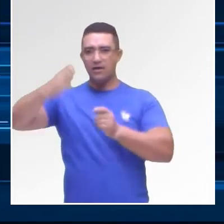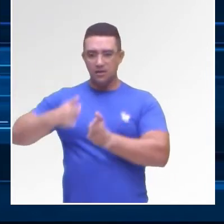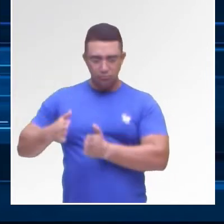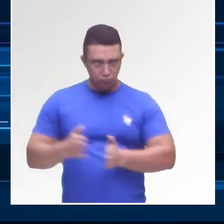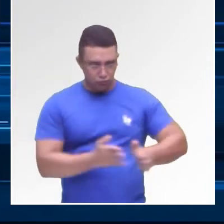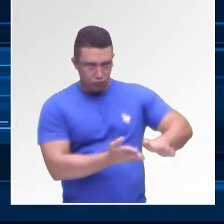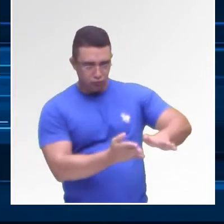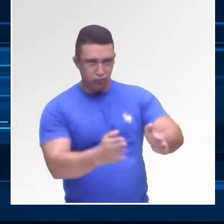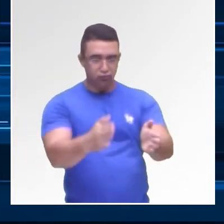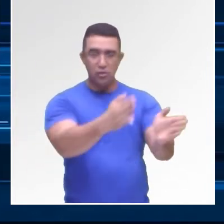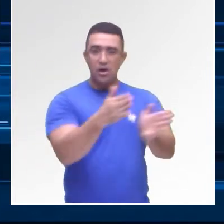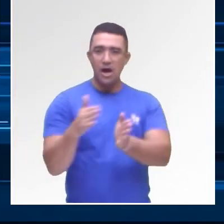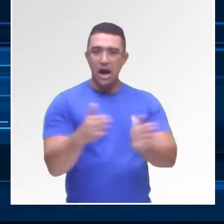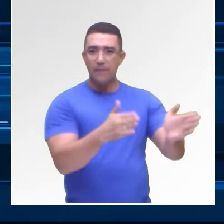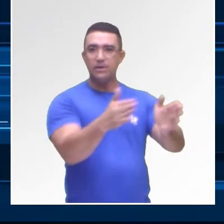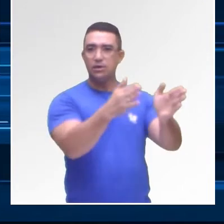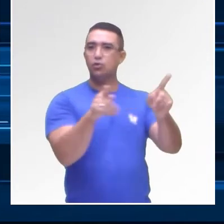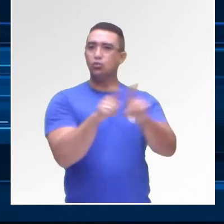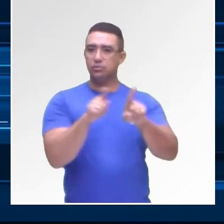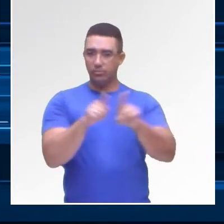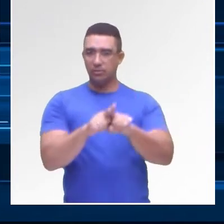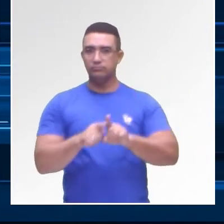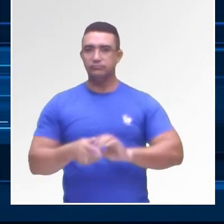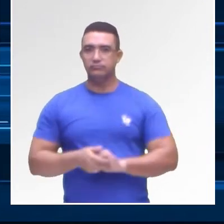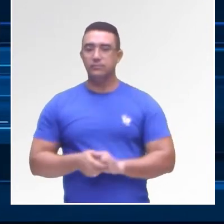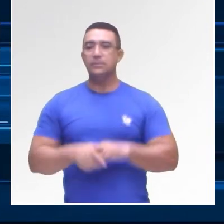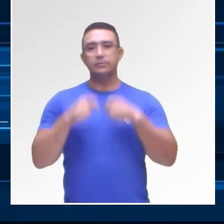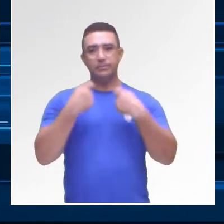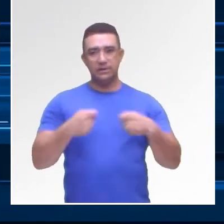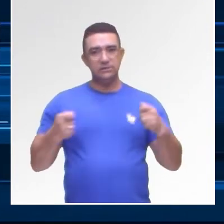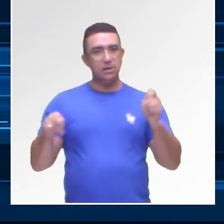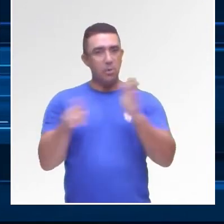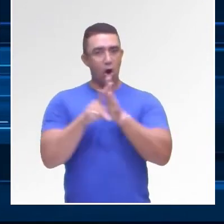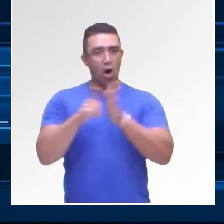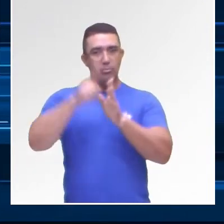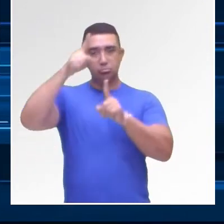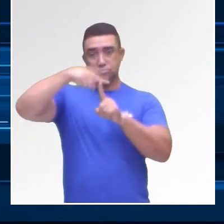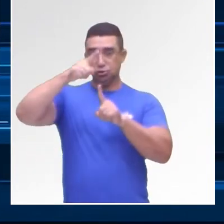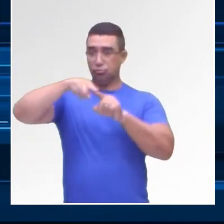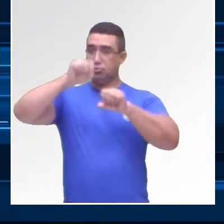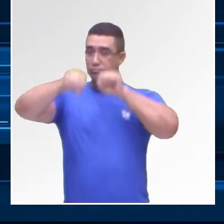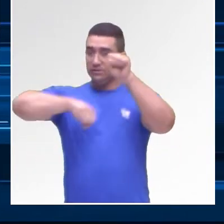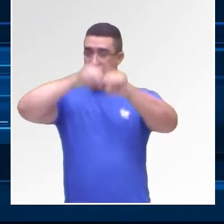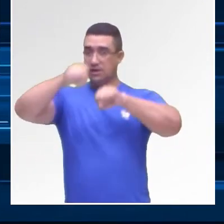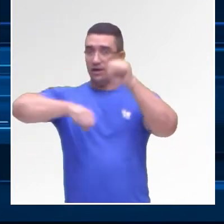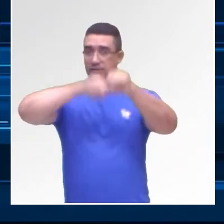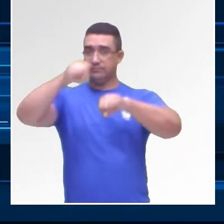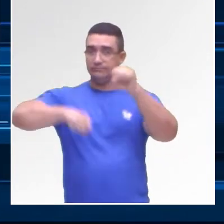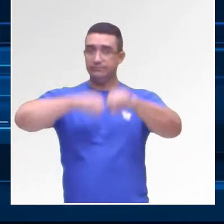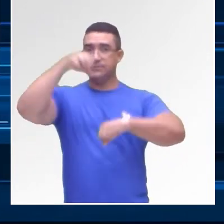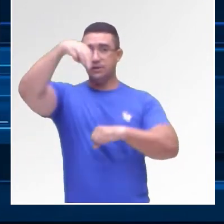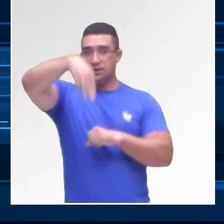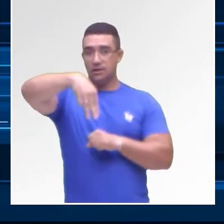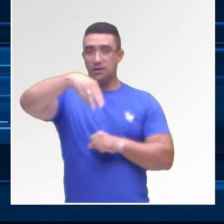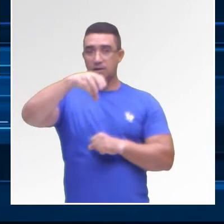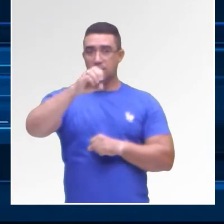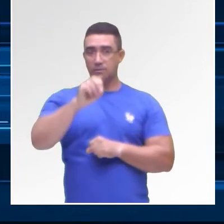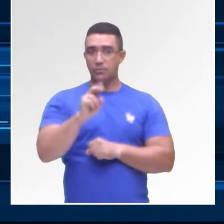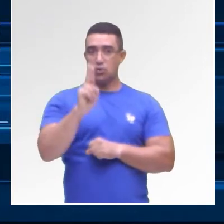então, a bicicleta do mesmo nome, a mountain bike, que é esse tipo de bicicleta